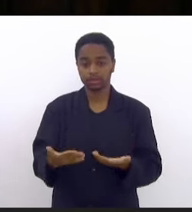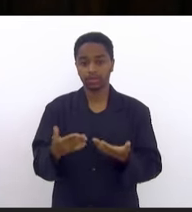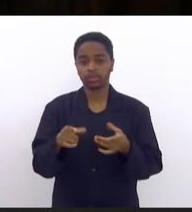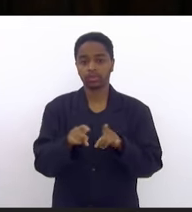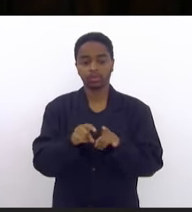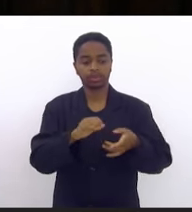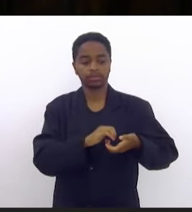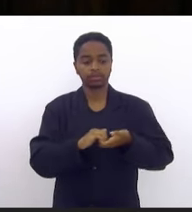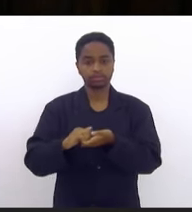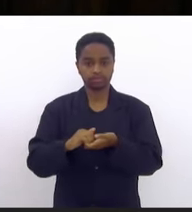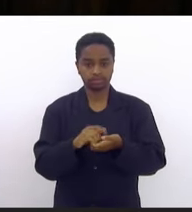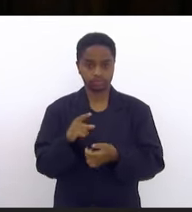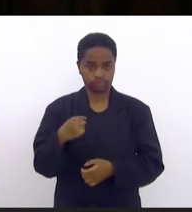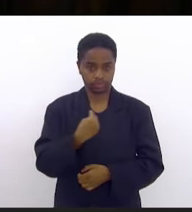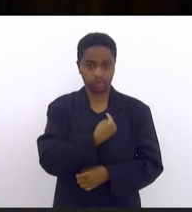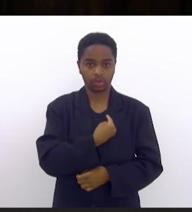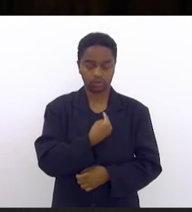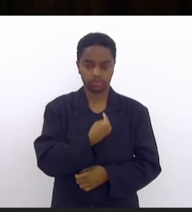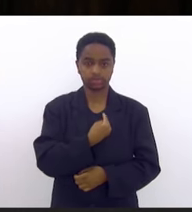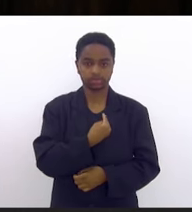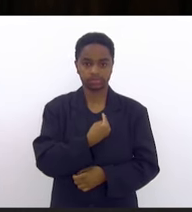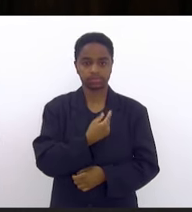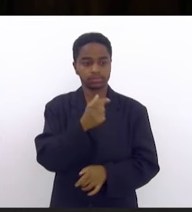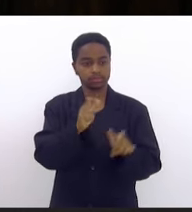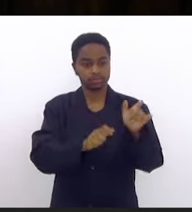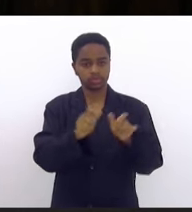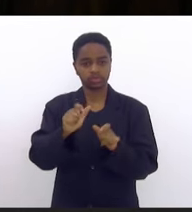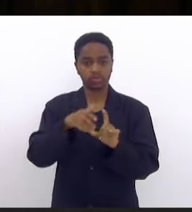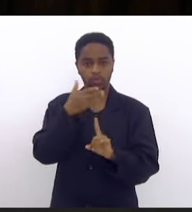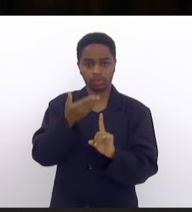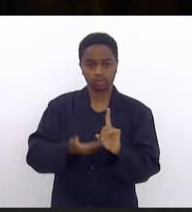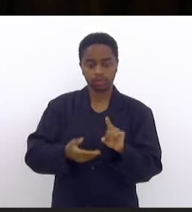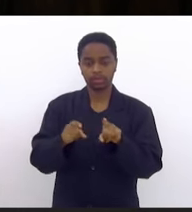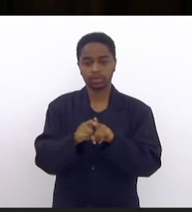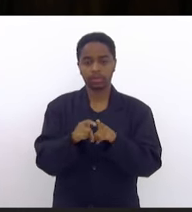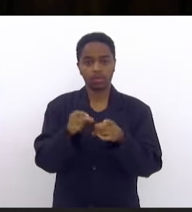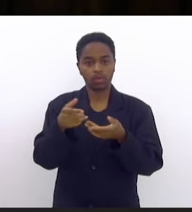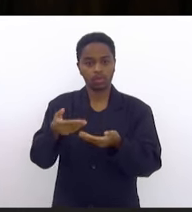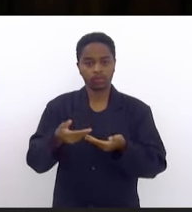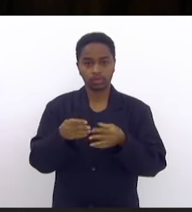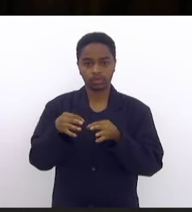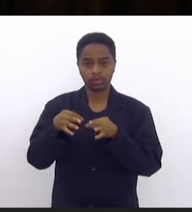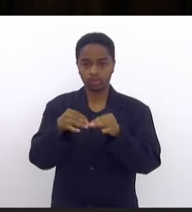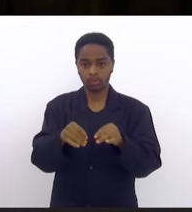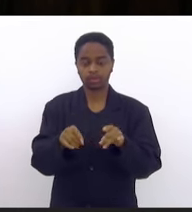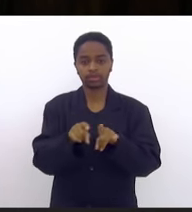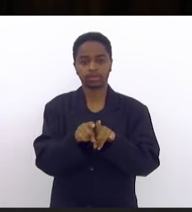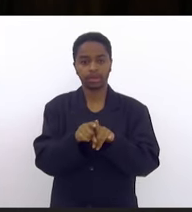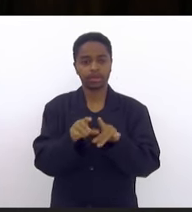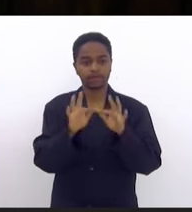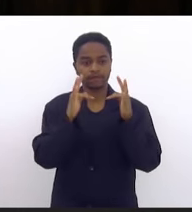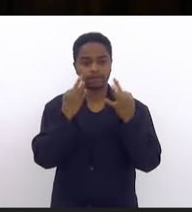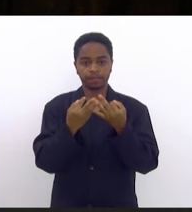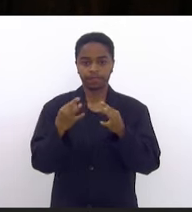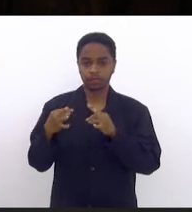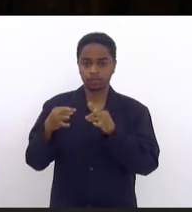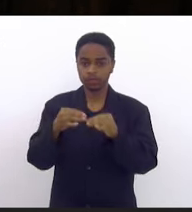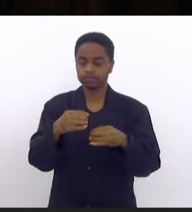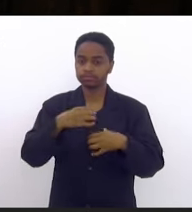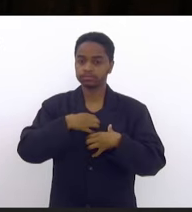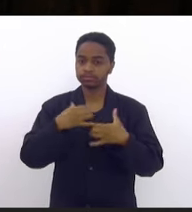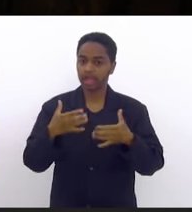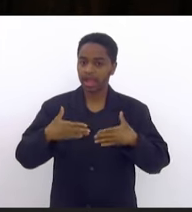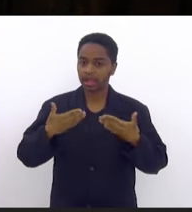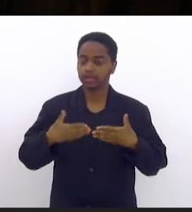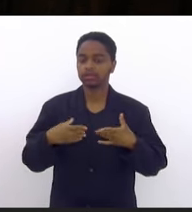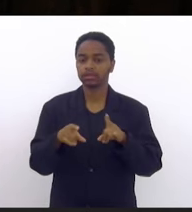os cumprimentos aqui a todos os homenageados, todos os convidados, todos os familiares. É uma alegria estar aqui compartilhando esse